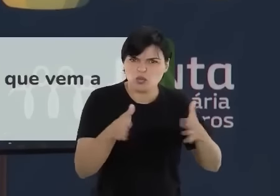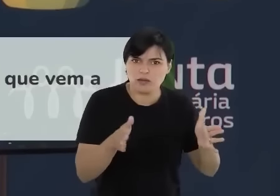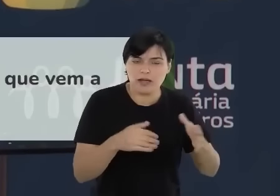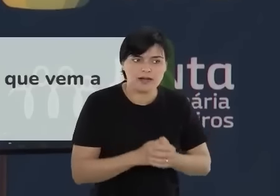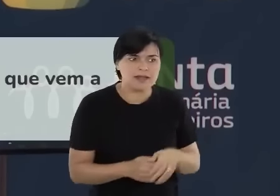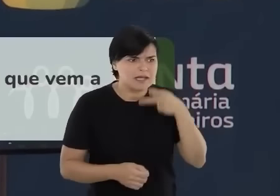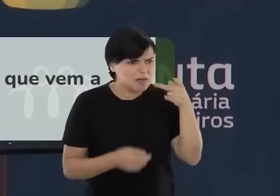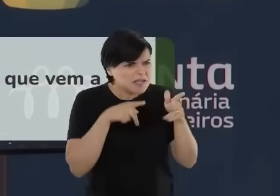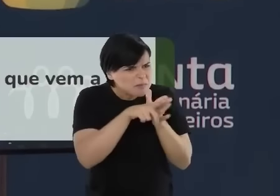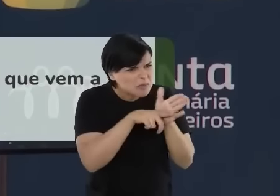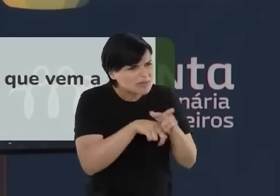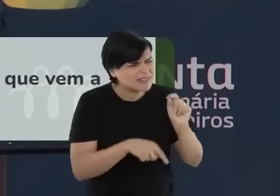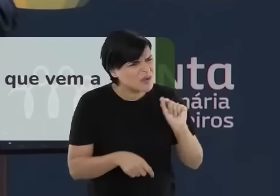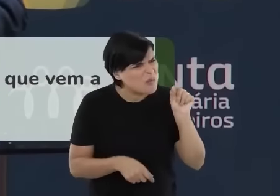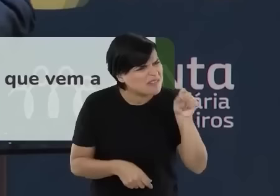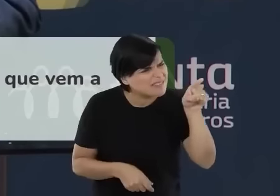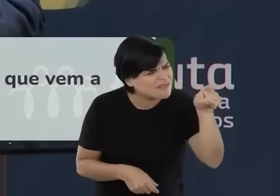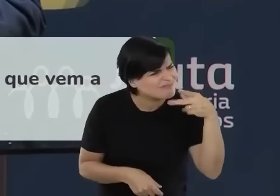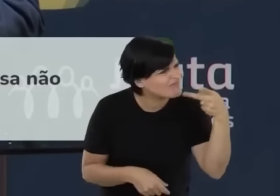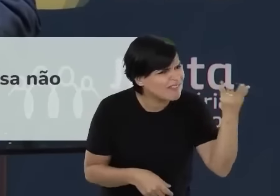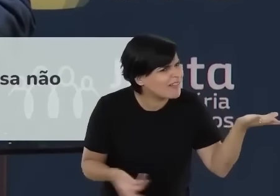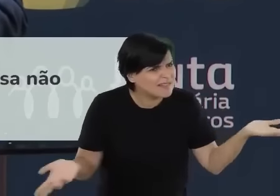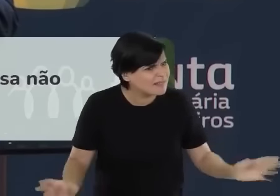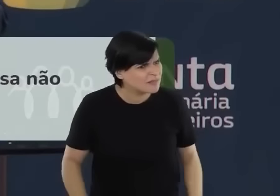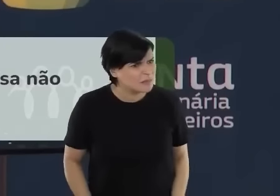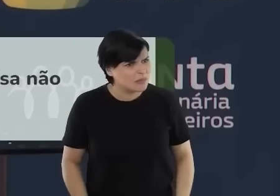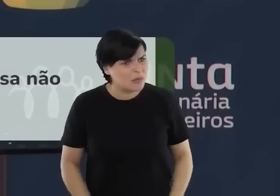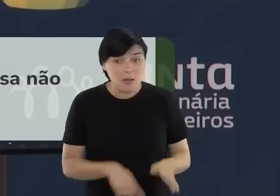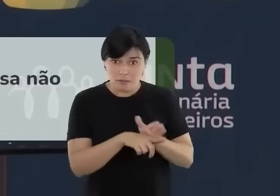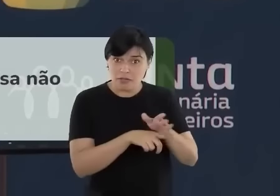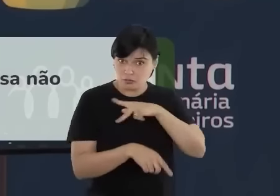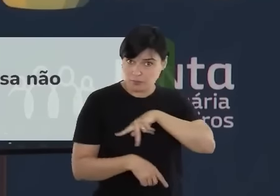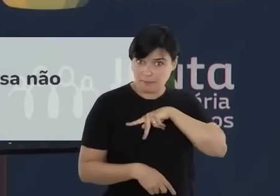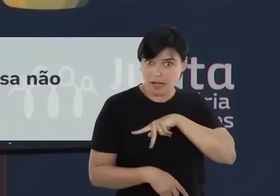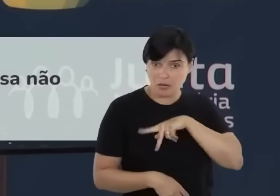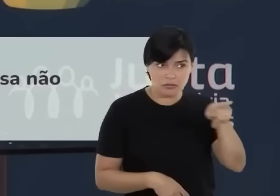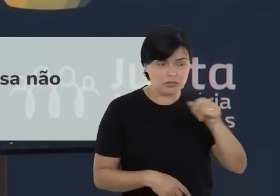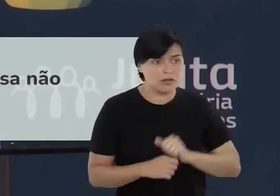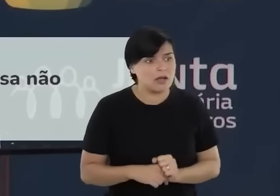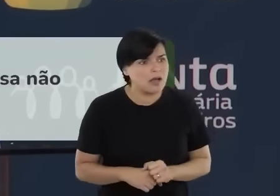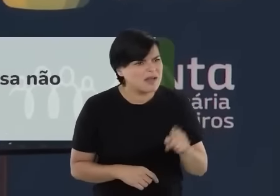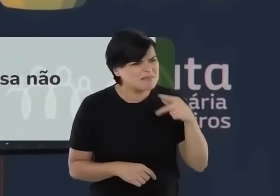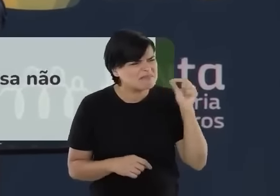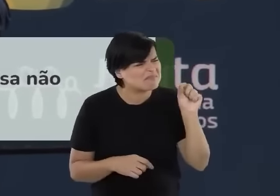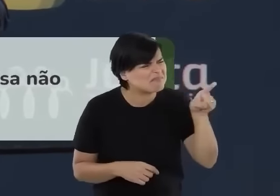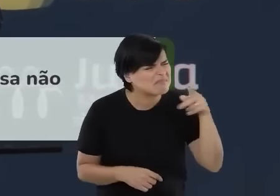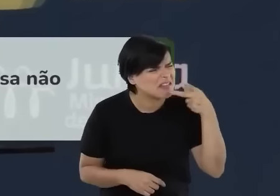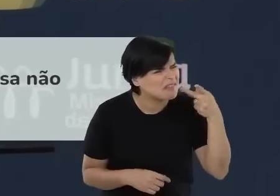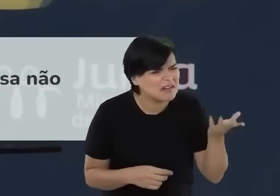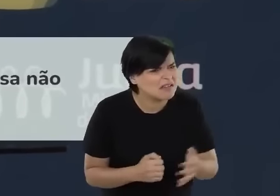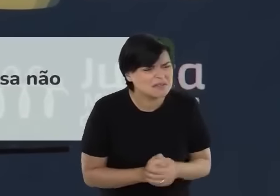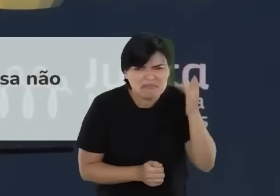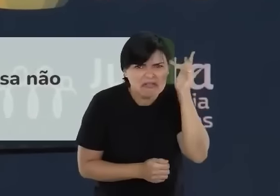aos ouvidos coisas estranhas queremos saber o que vem a ser isso pois todos os de Atenas e os estrangeiros residentes de